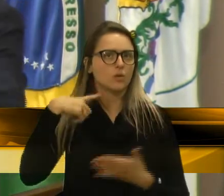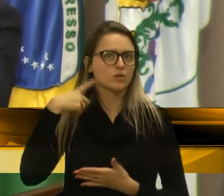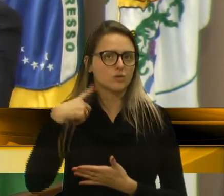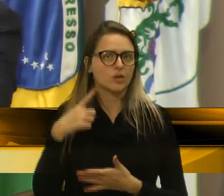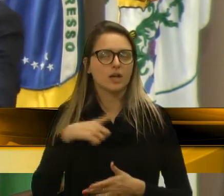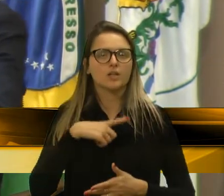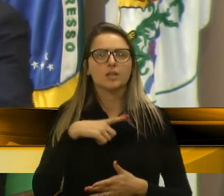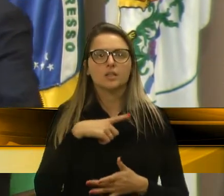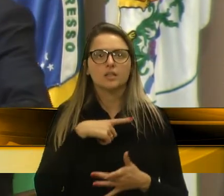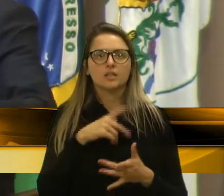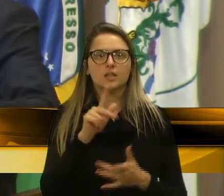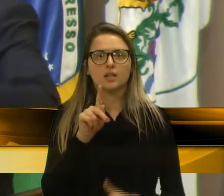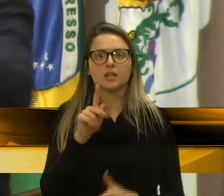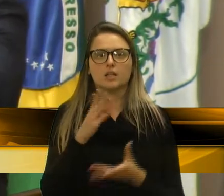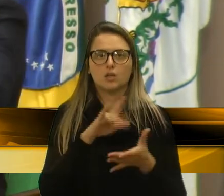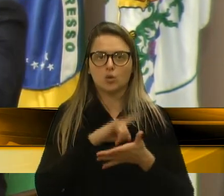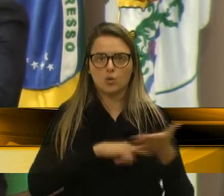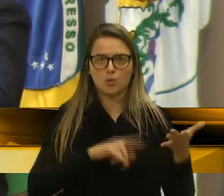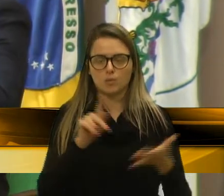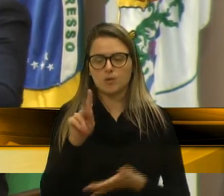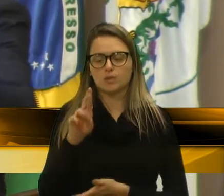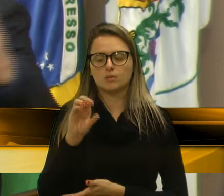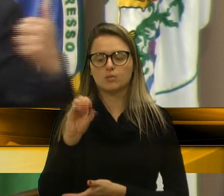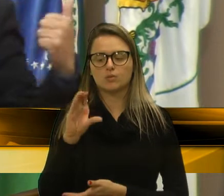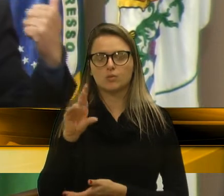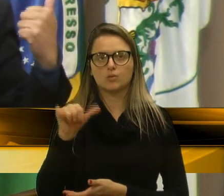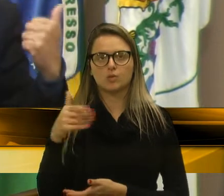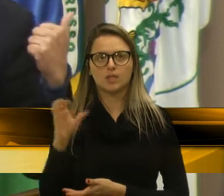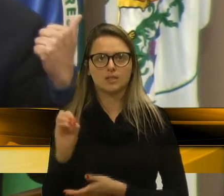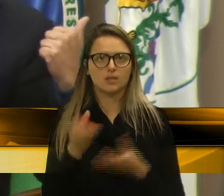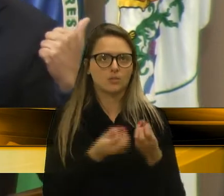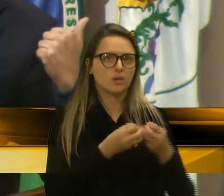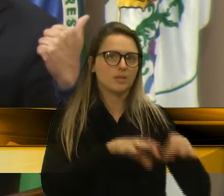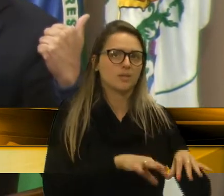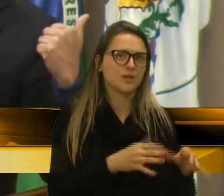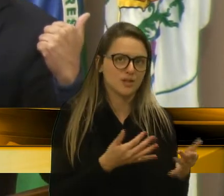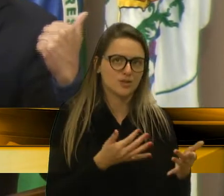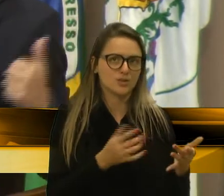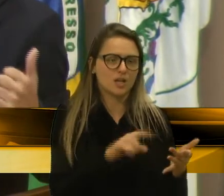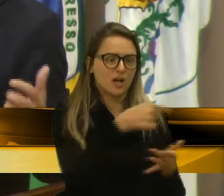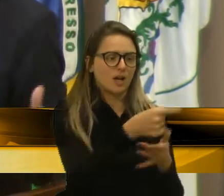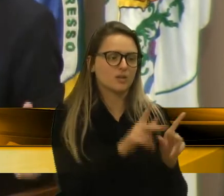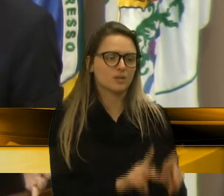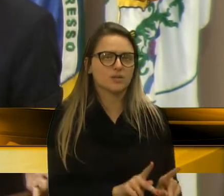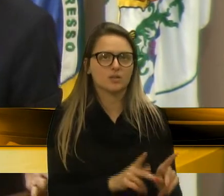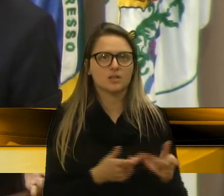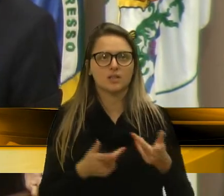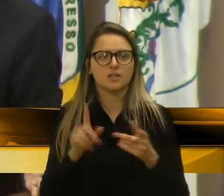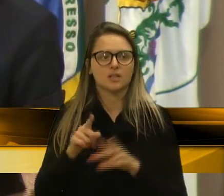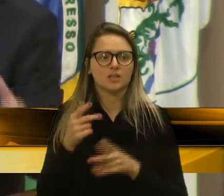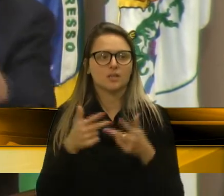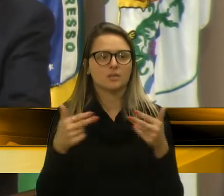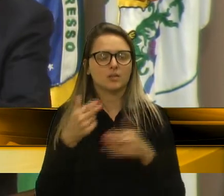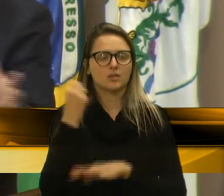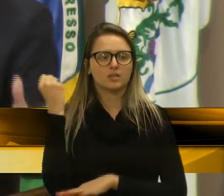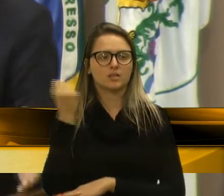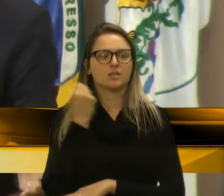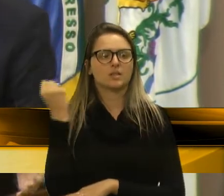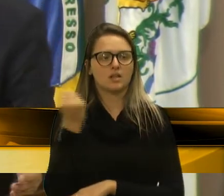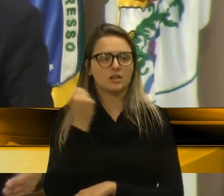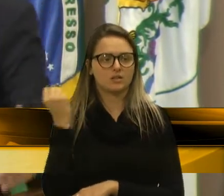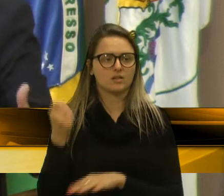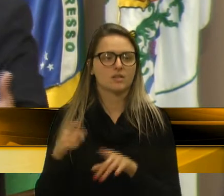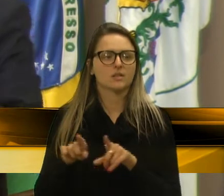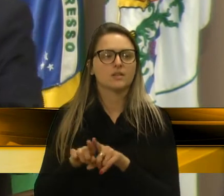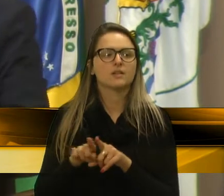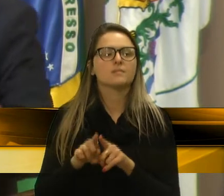de uma procuração, se usa daquele mandato do cliente para prejudicar. Isso, inclusive, é grave. E se a gente trouxer aqui para a atuação parlamentar,